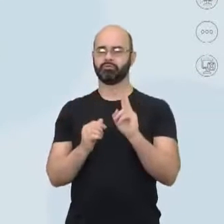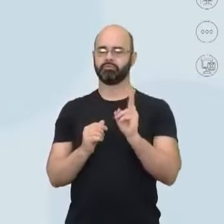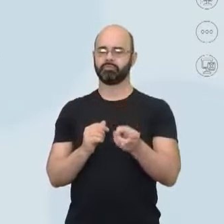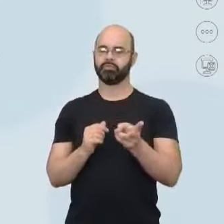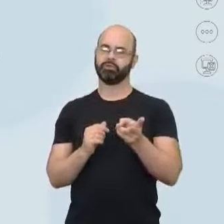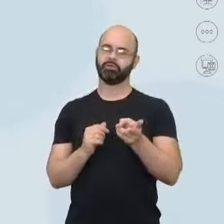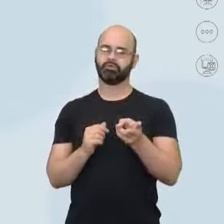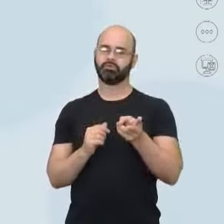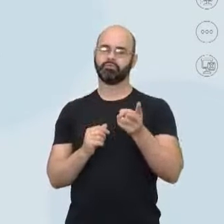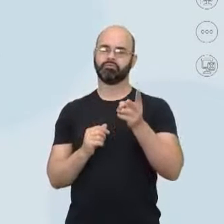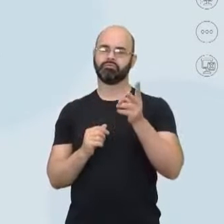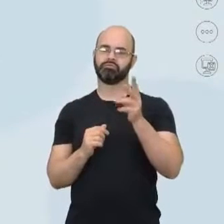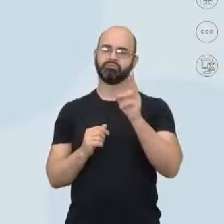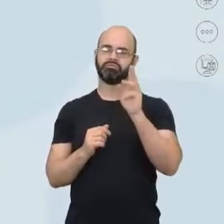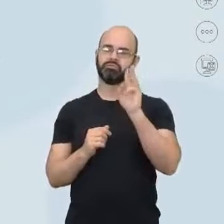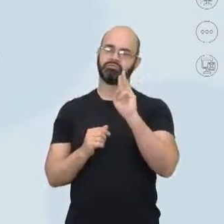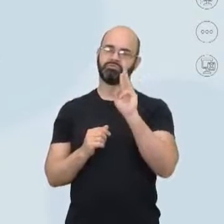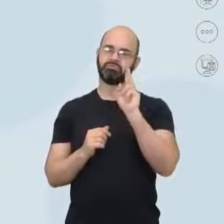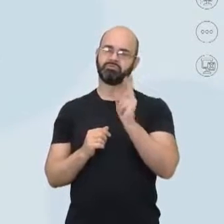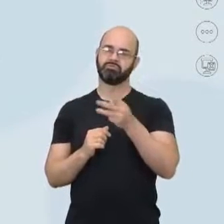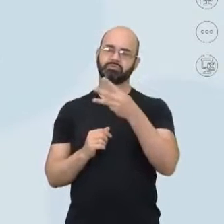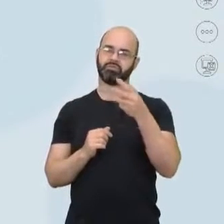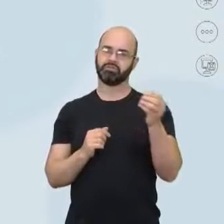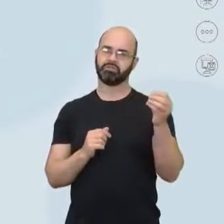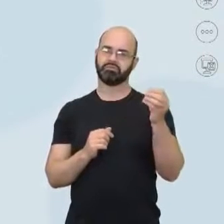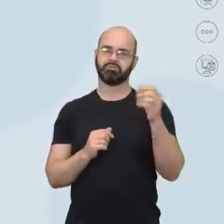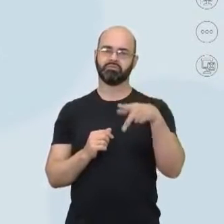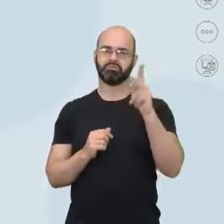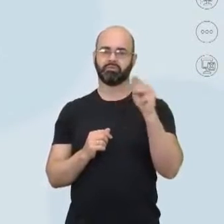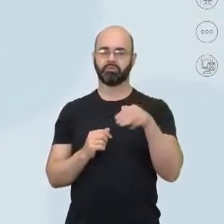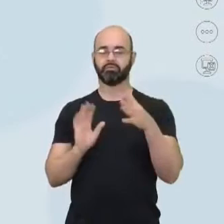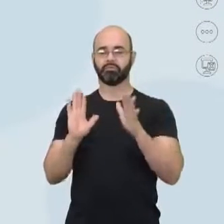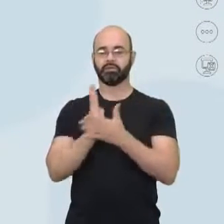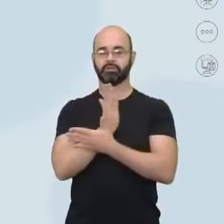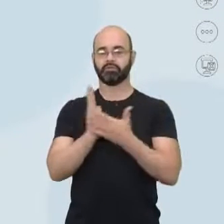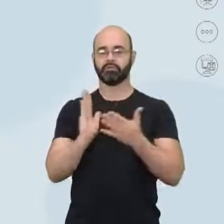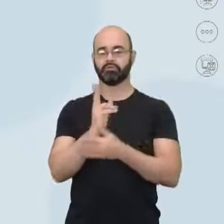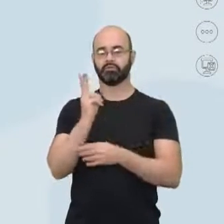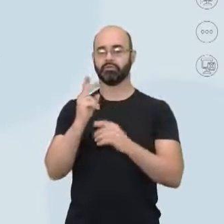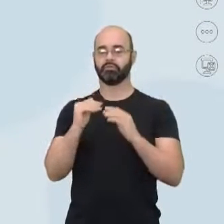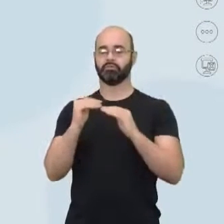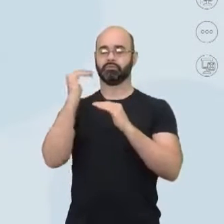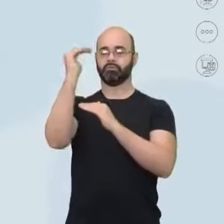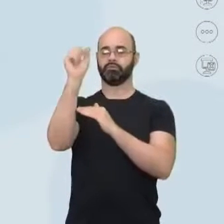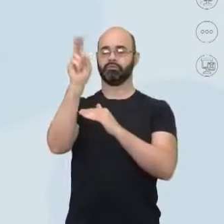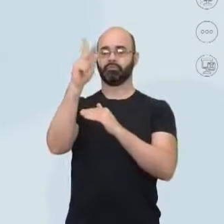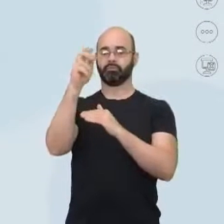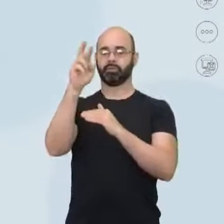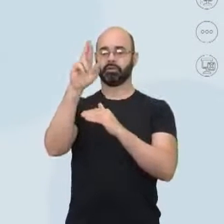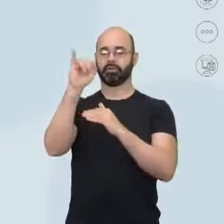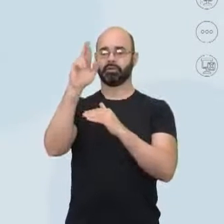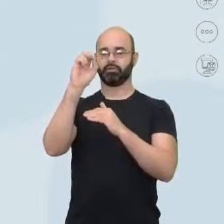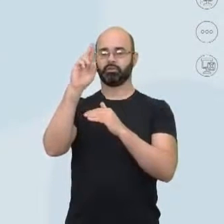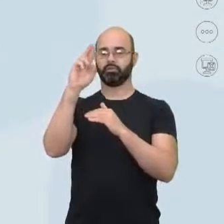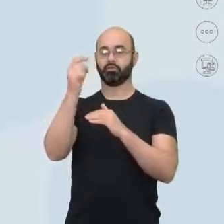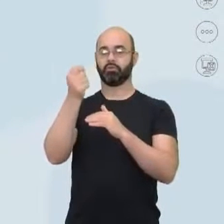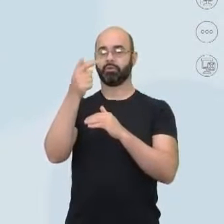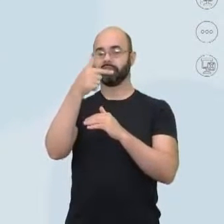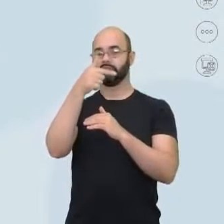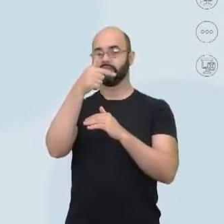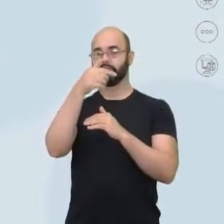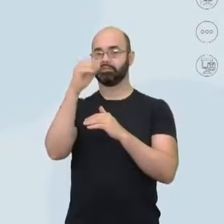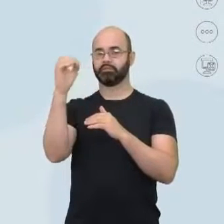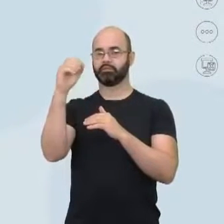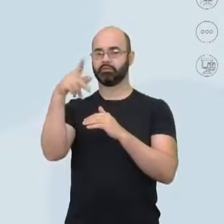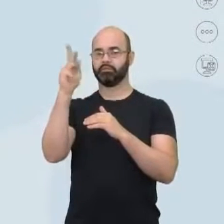2.270, 2.300 quilômetros, mas ele é dividido em duas, né? Nós temos aí o manto superior, que pode chegar a 700 quilômetros, e